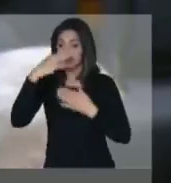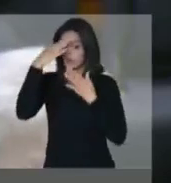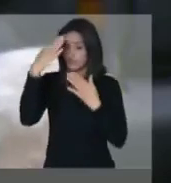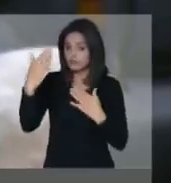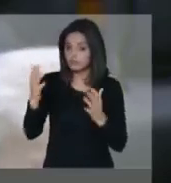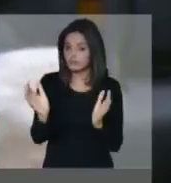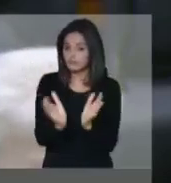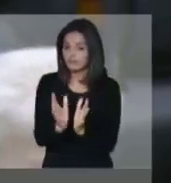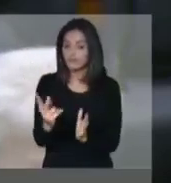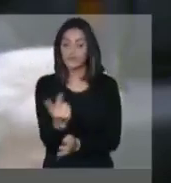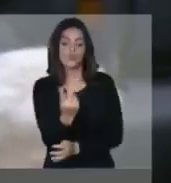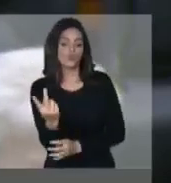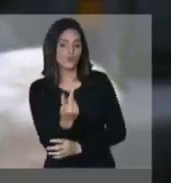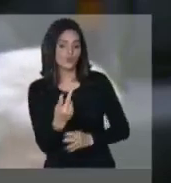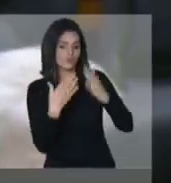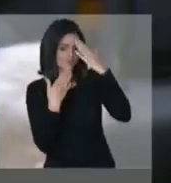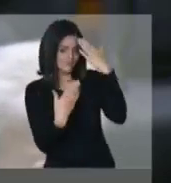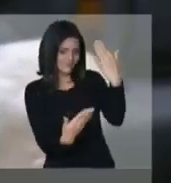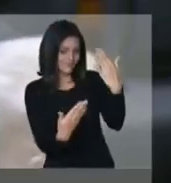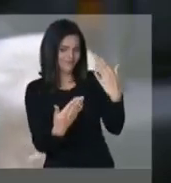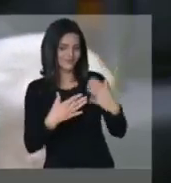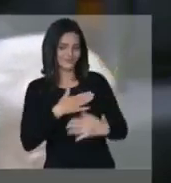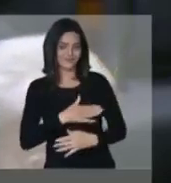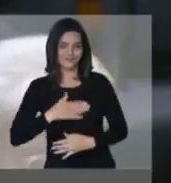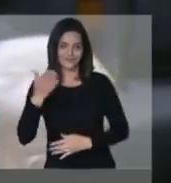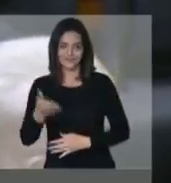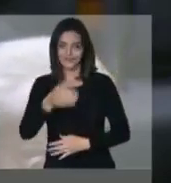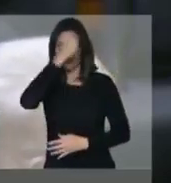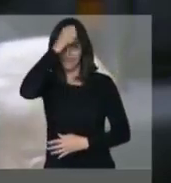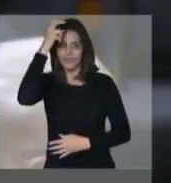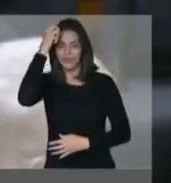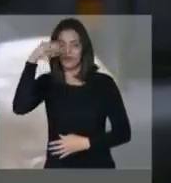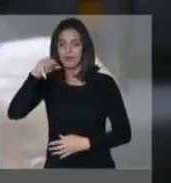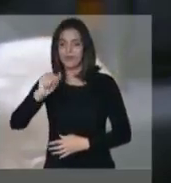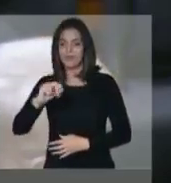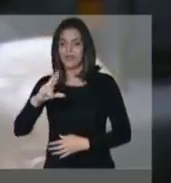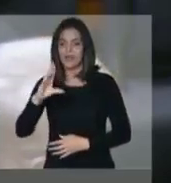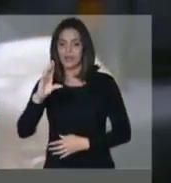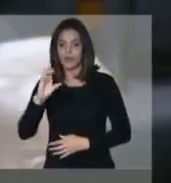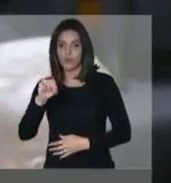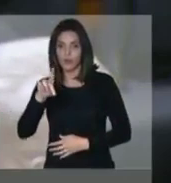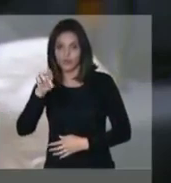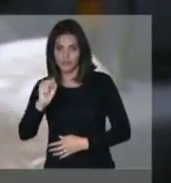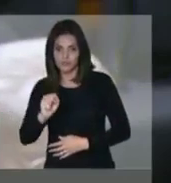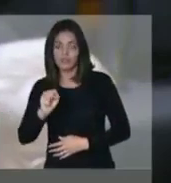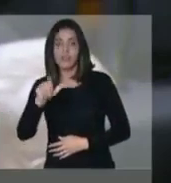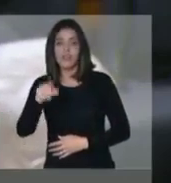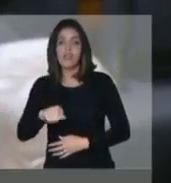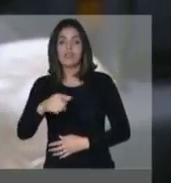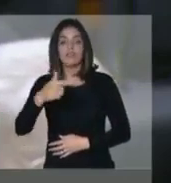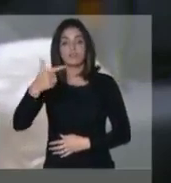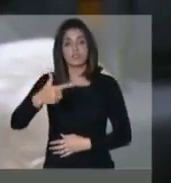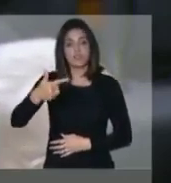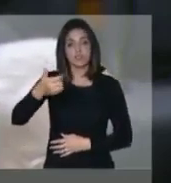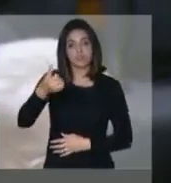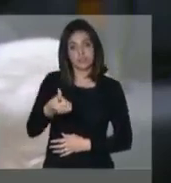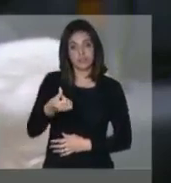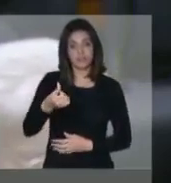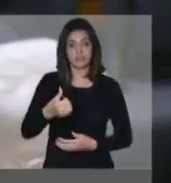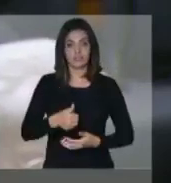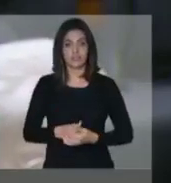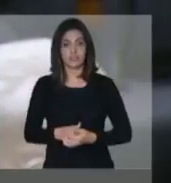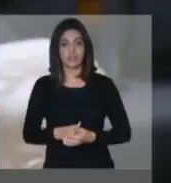pela honraria que nós recebemos, ao prefeito de Flores, Marconi Santana, e falar também da nossa presença na 26ª